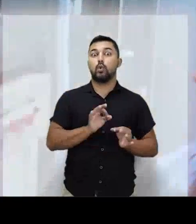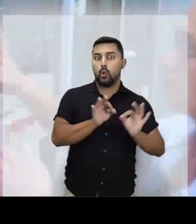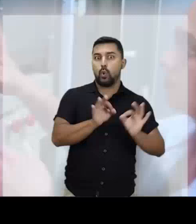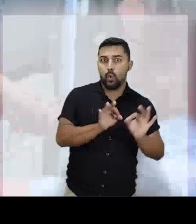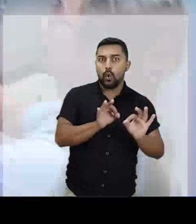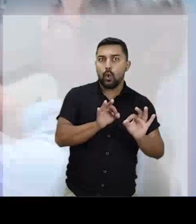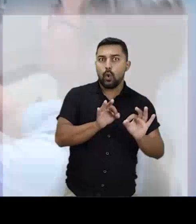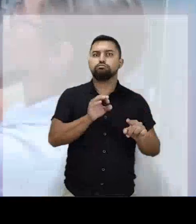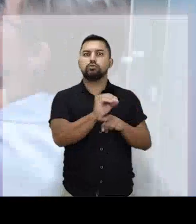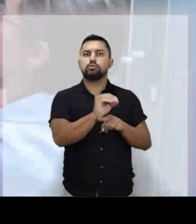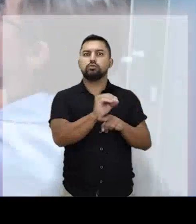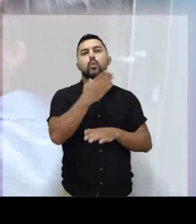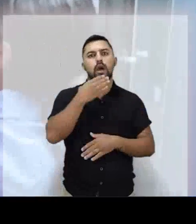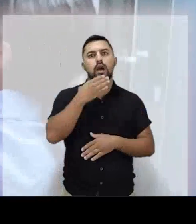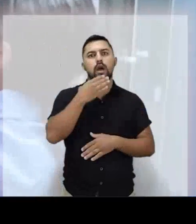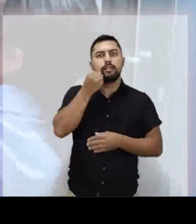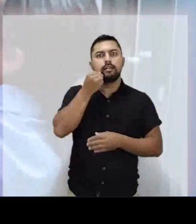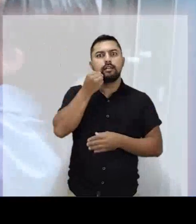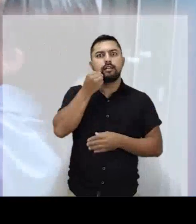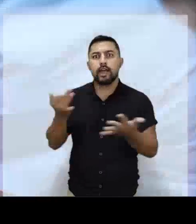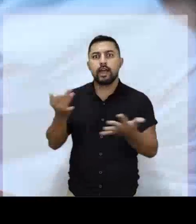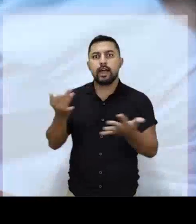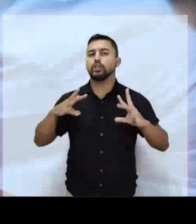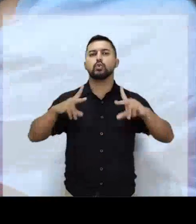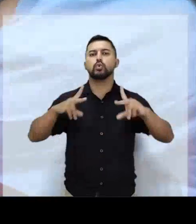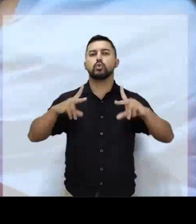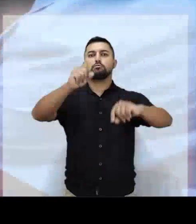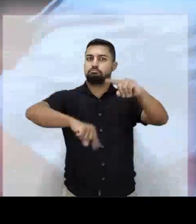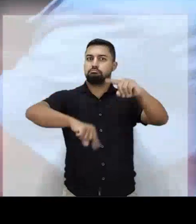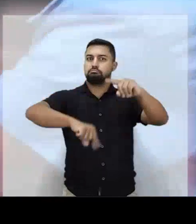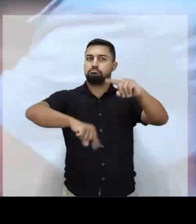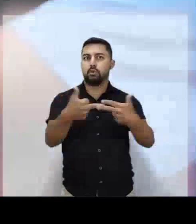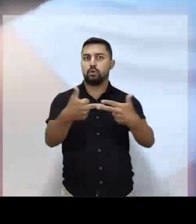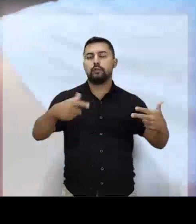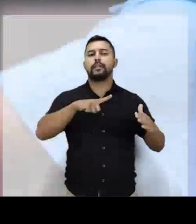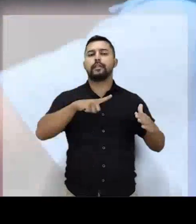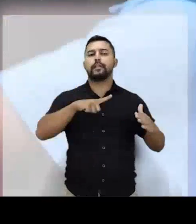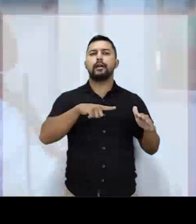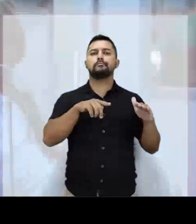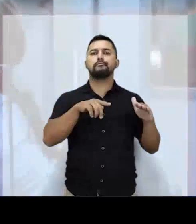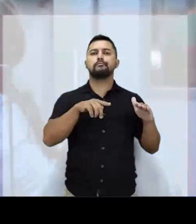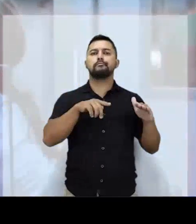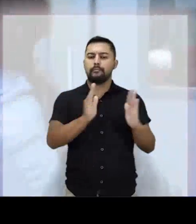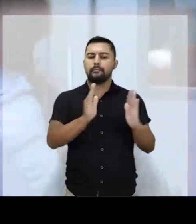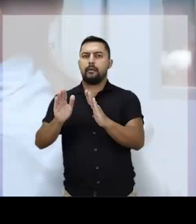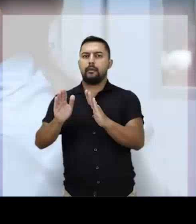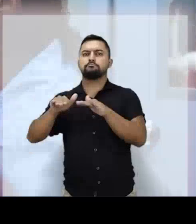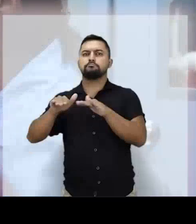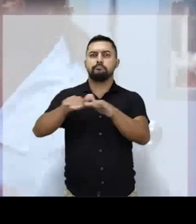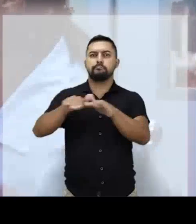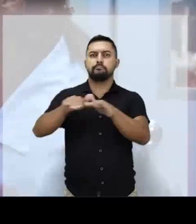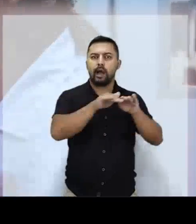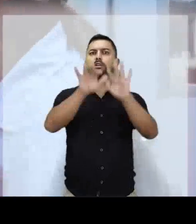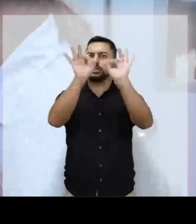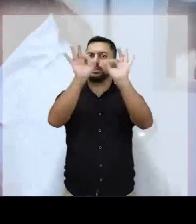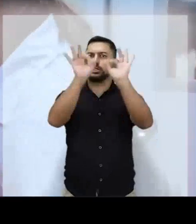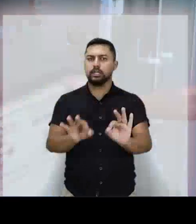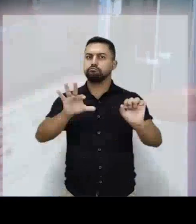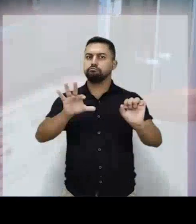Do controle de qualidade até a entrega, todos os nossos produtos passam por processos operacionais